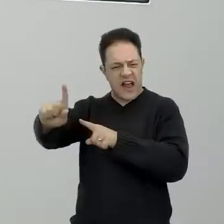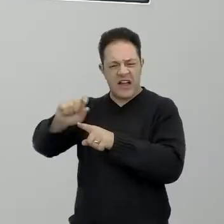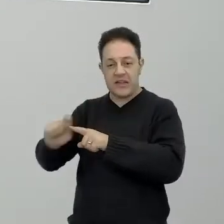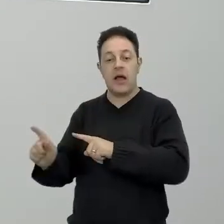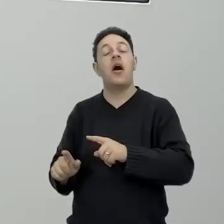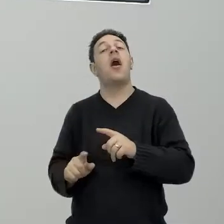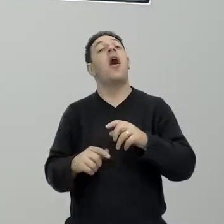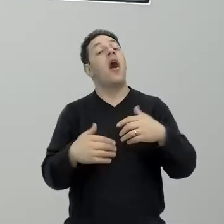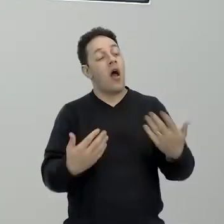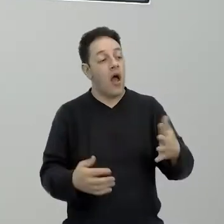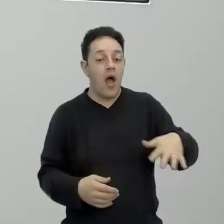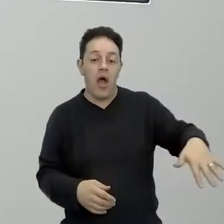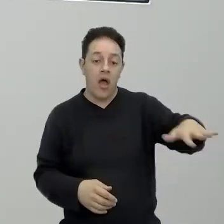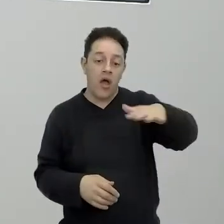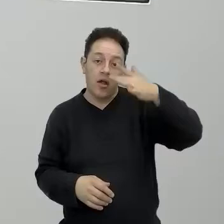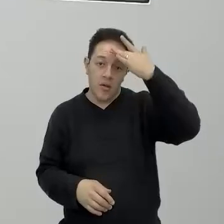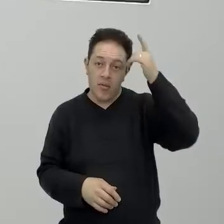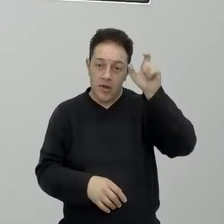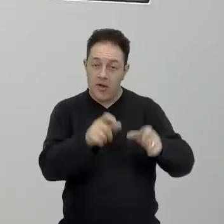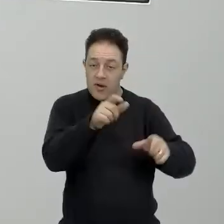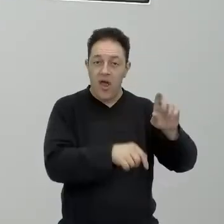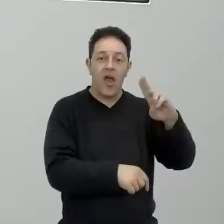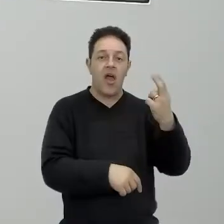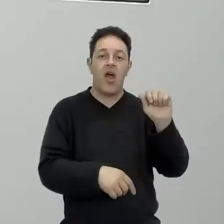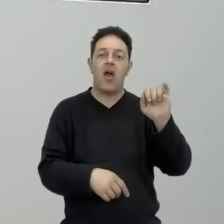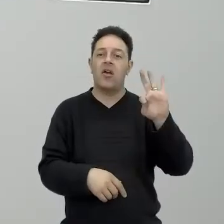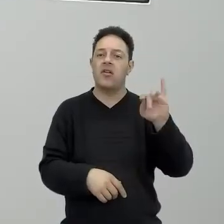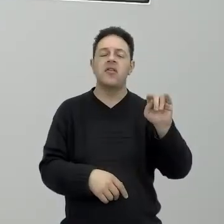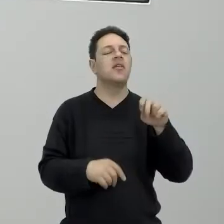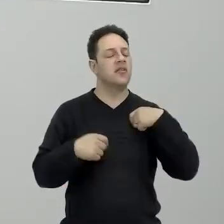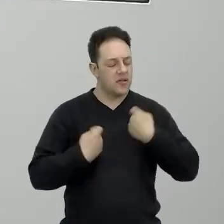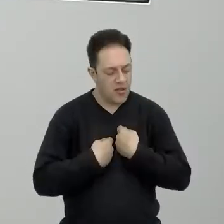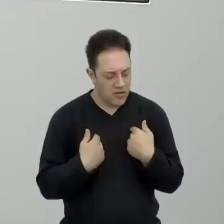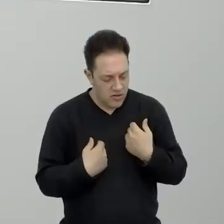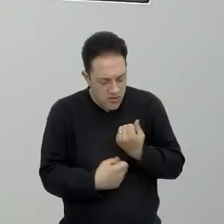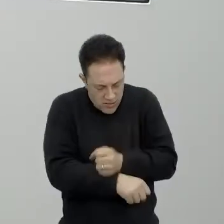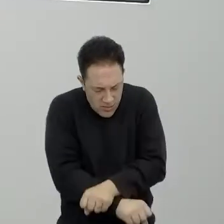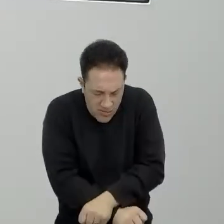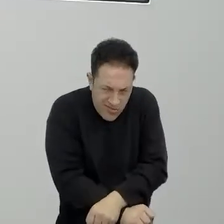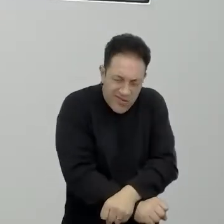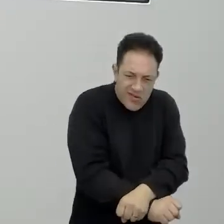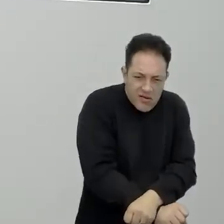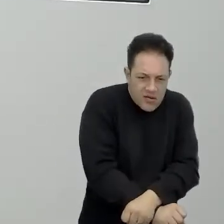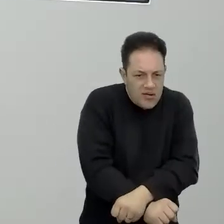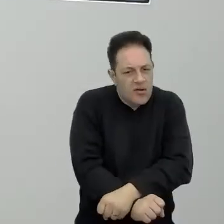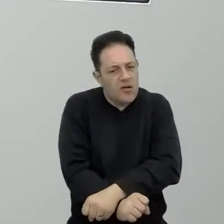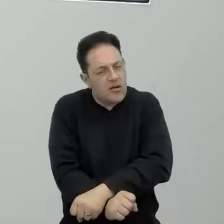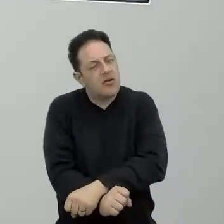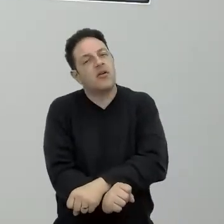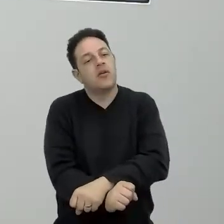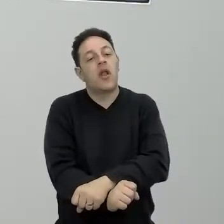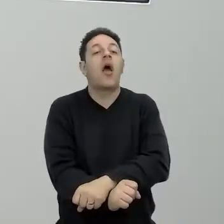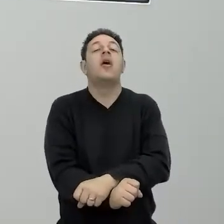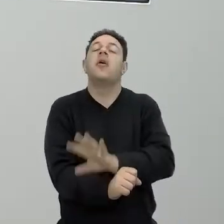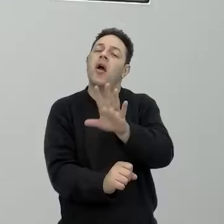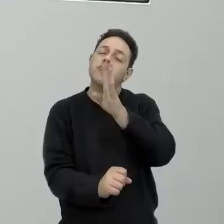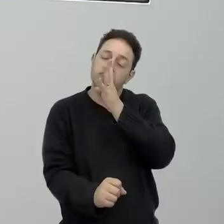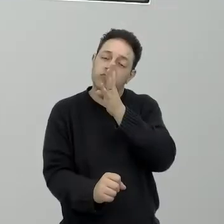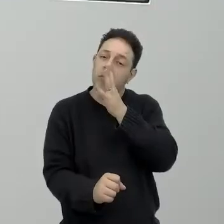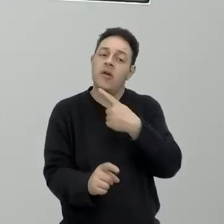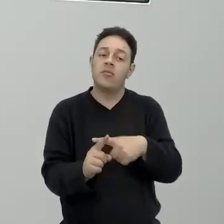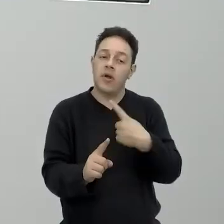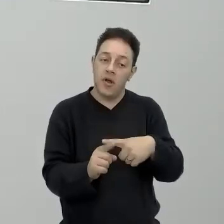justamente elas estavam naquela posição de escravas, né? Ou escravizadas. E é interessante